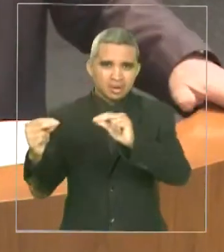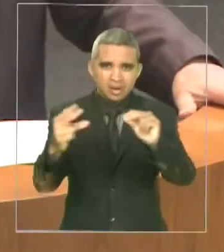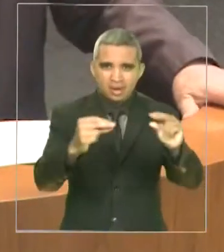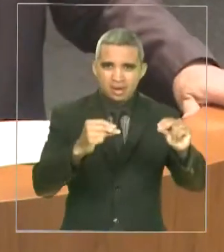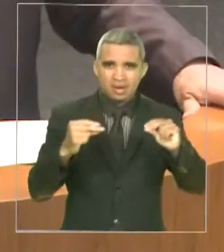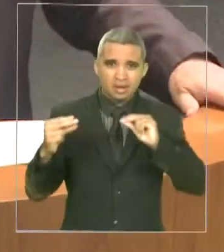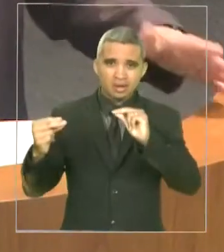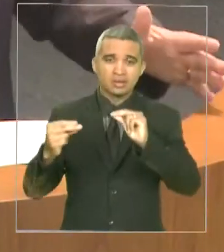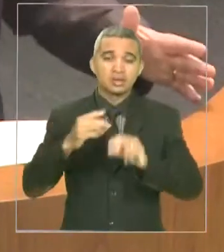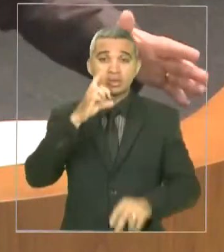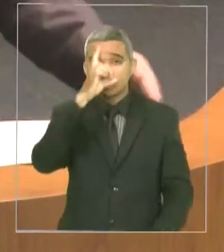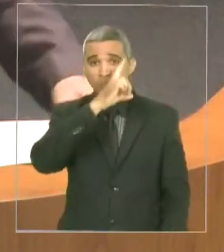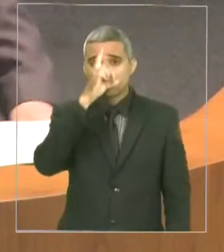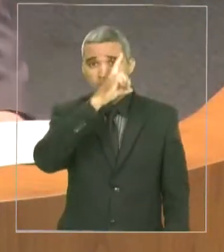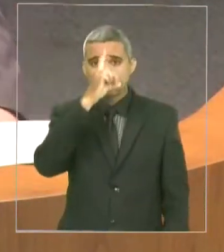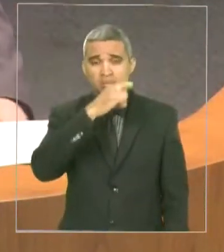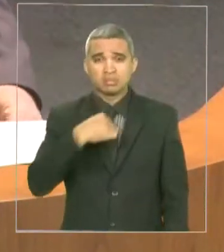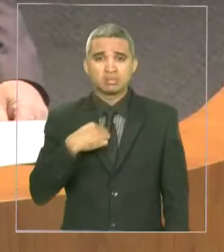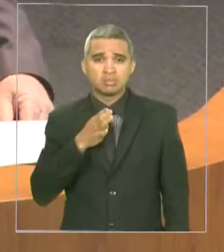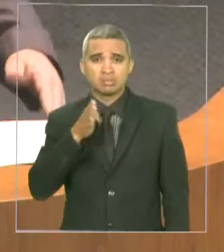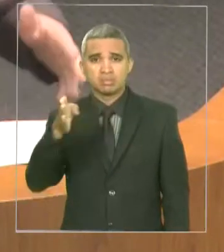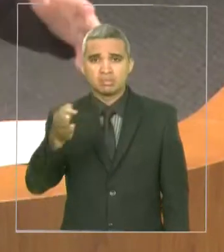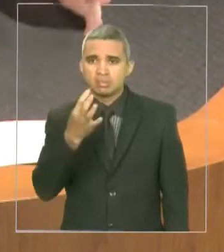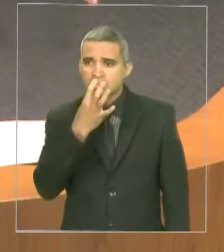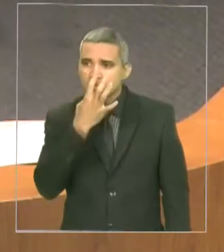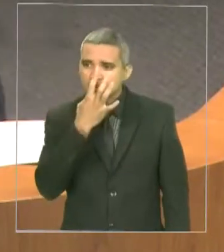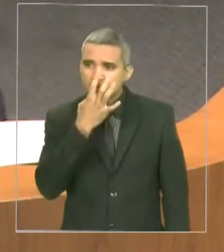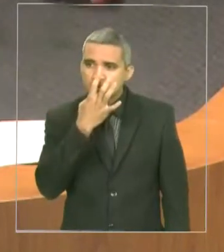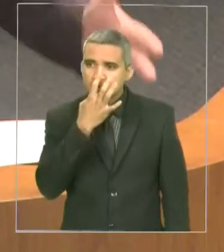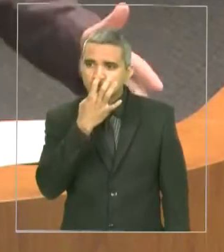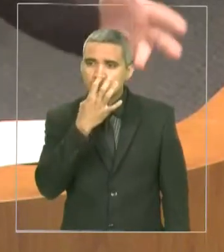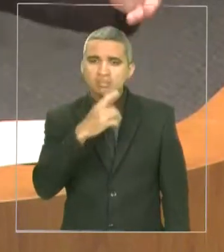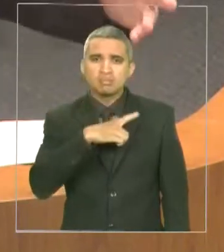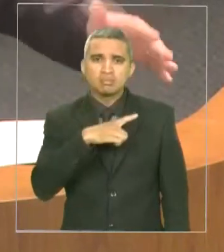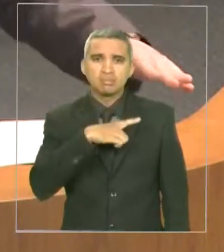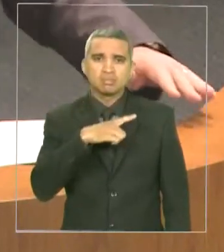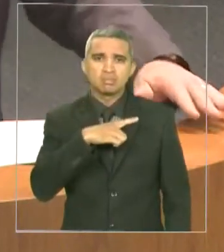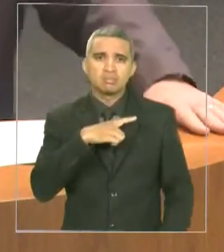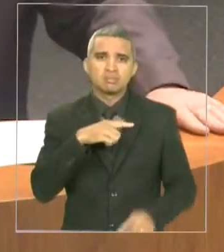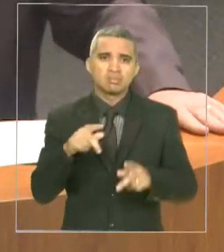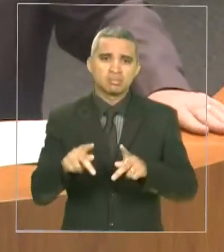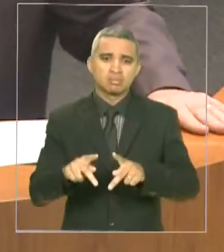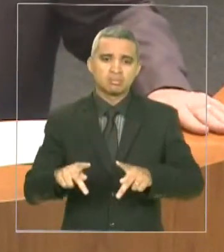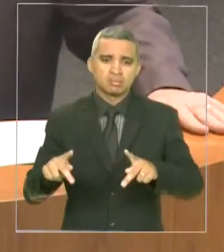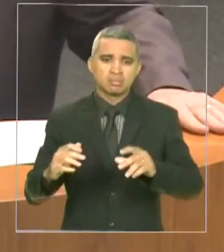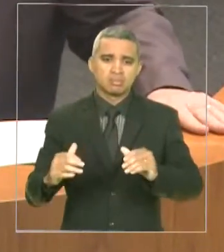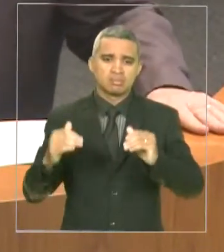domingo ali e por ali estavam desembargadores.